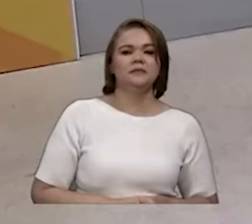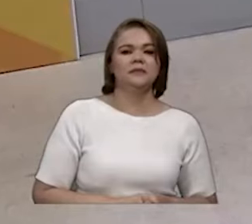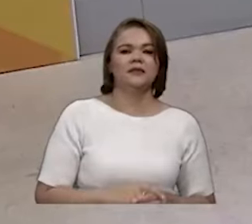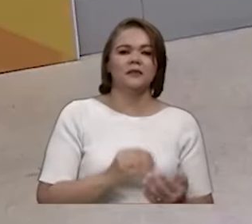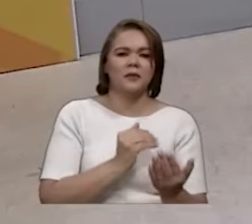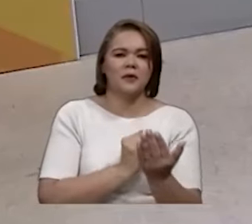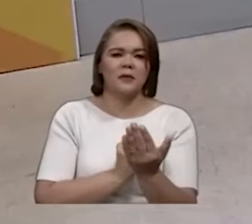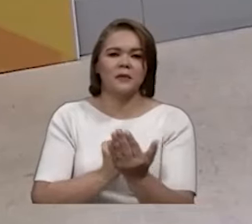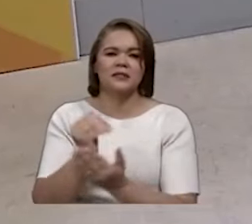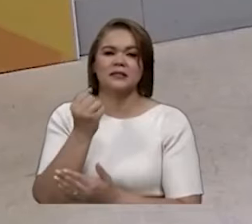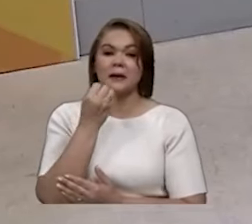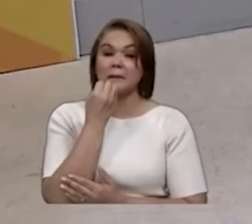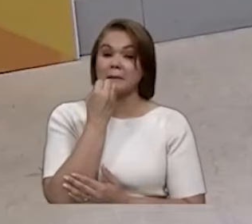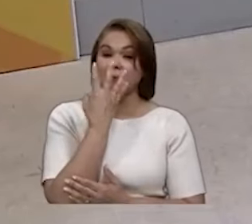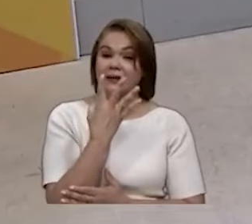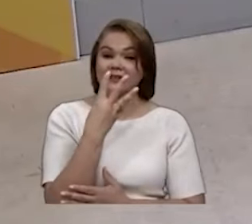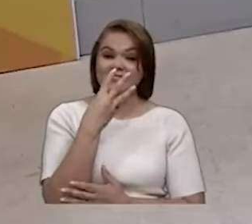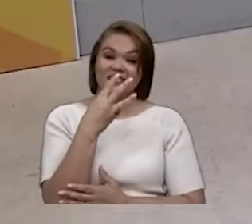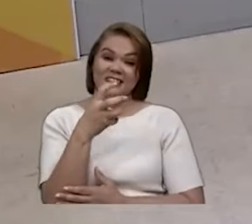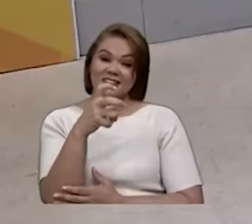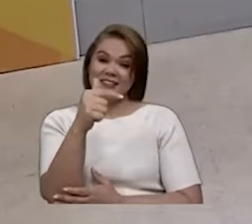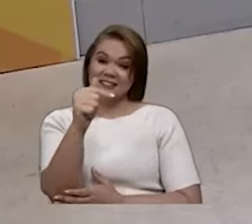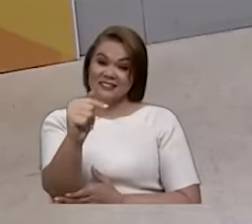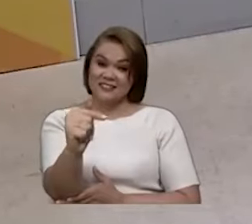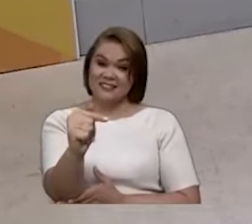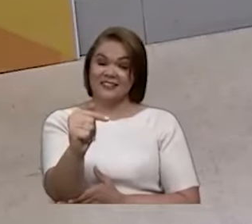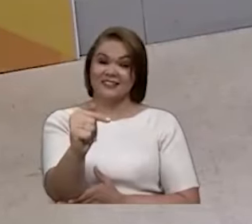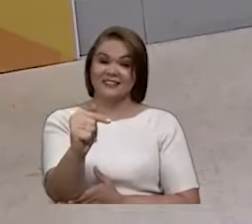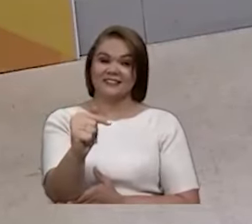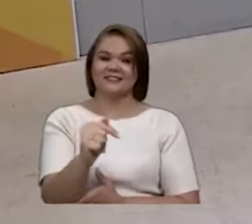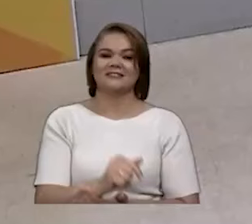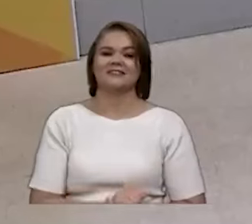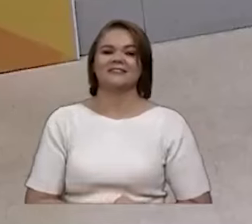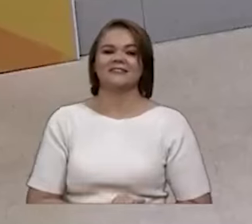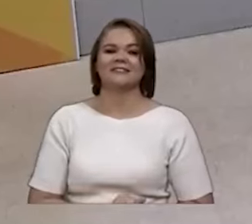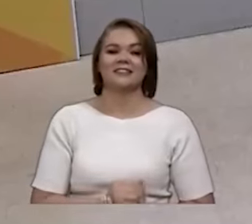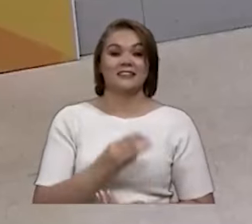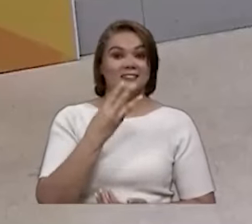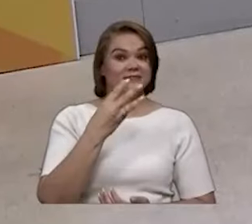começar muito bem com 37, minha gente.